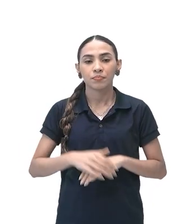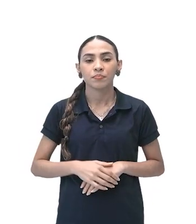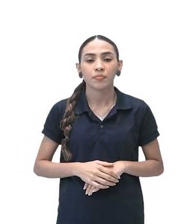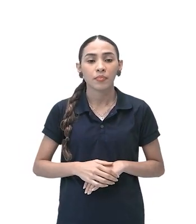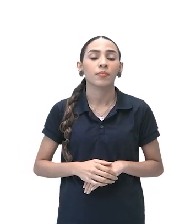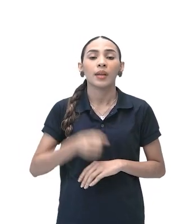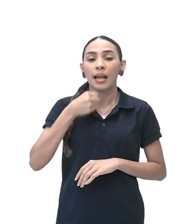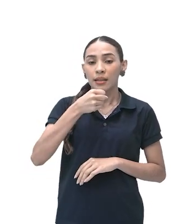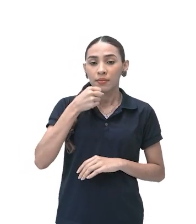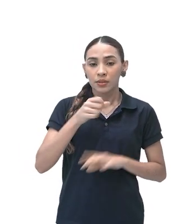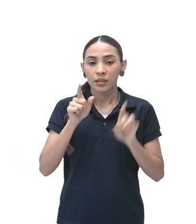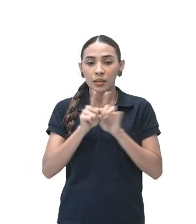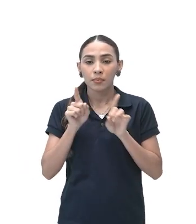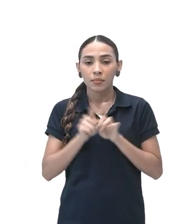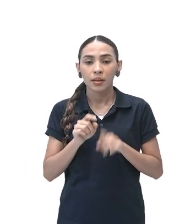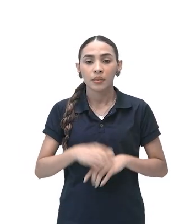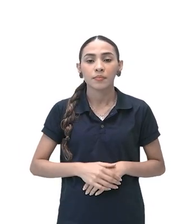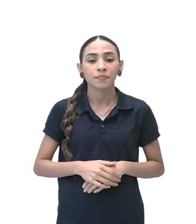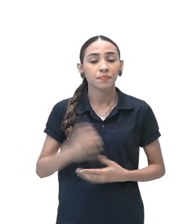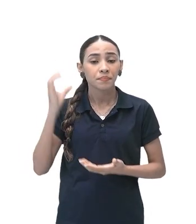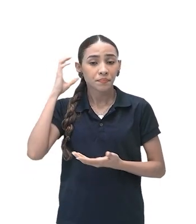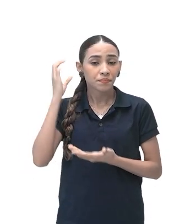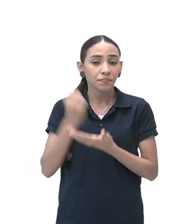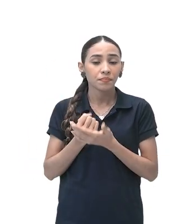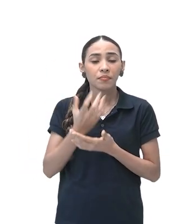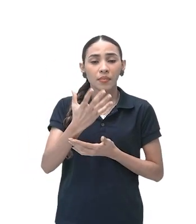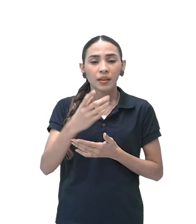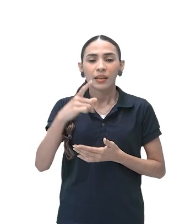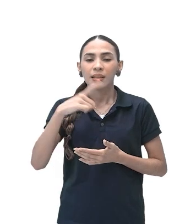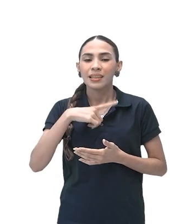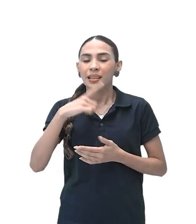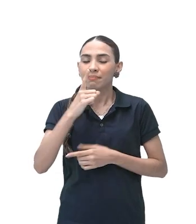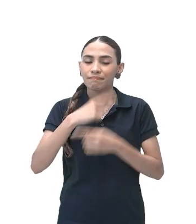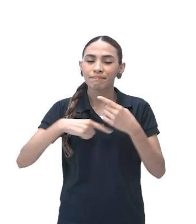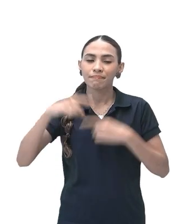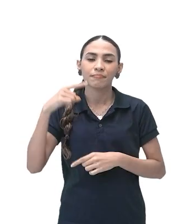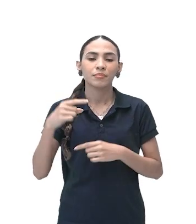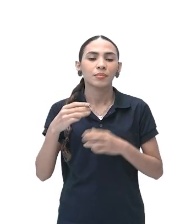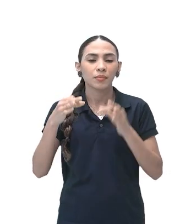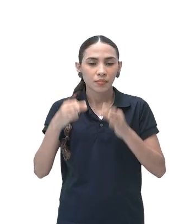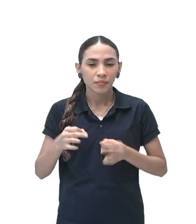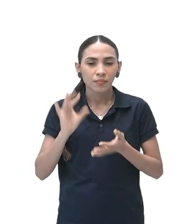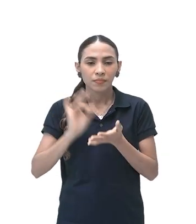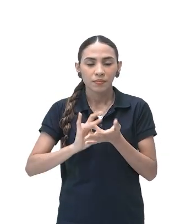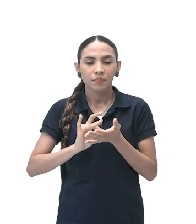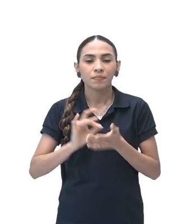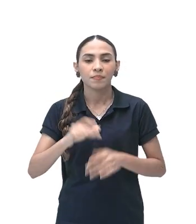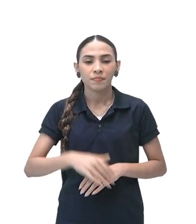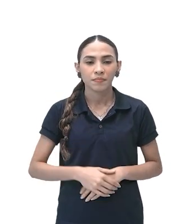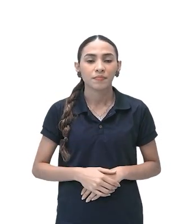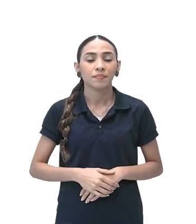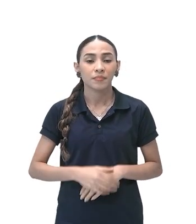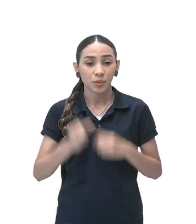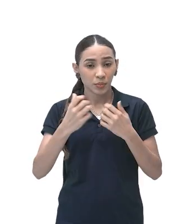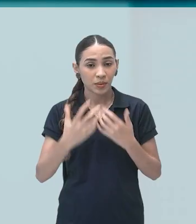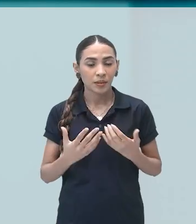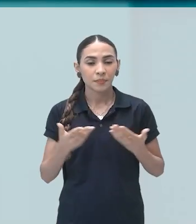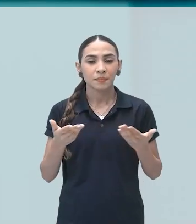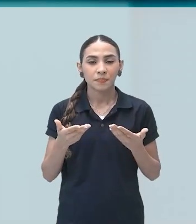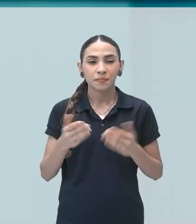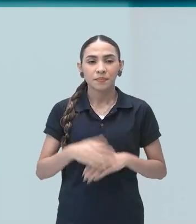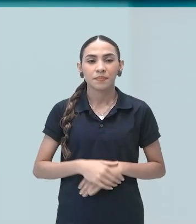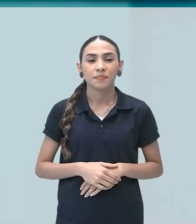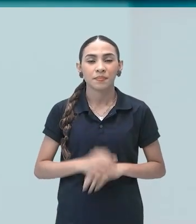as entrevistas realizadas em formato de podcast têm conquistado a preferência do público, conforme eu acabei de falar para